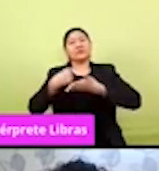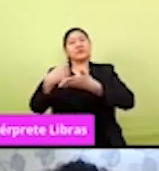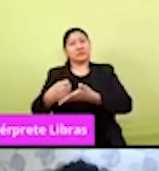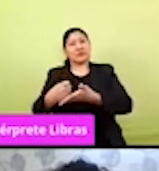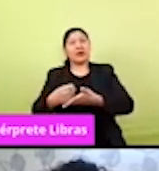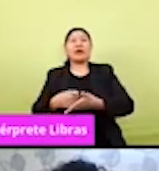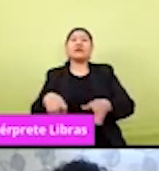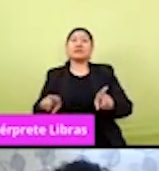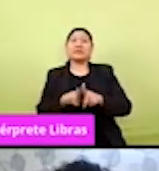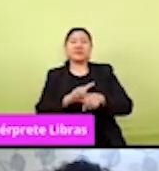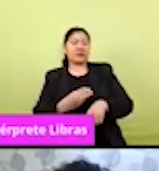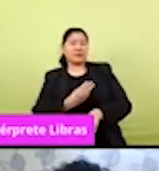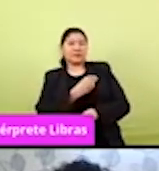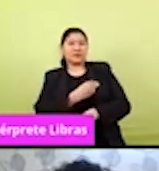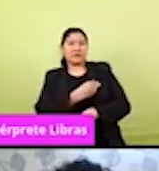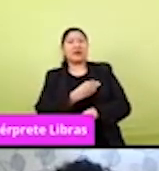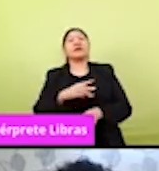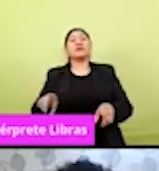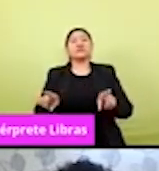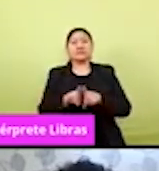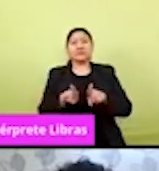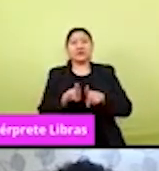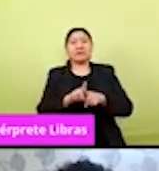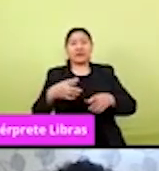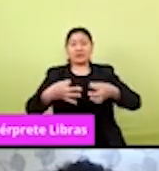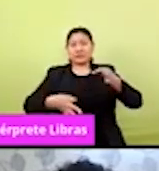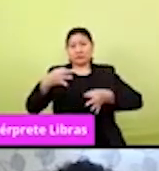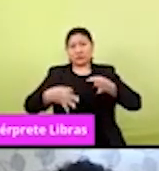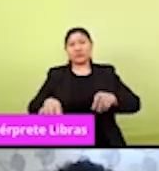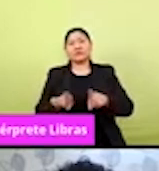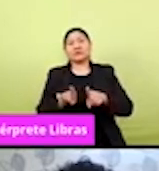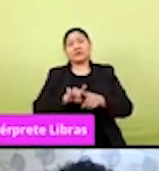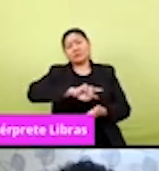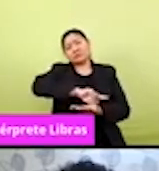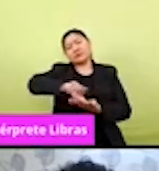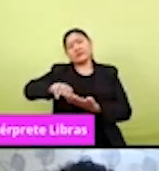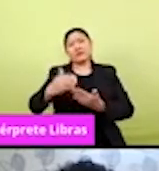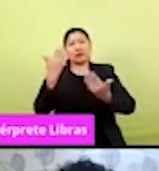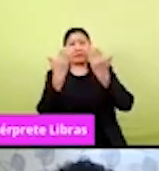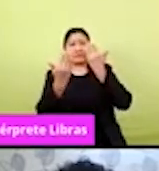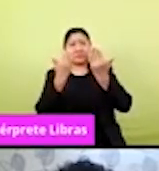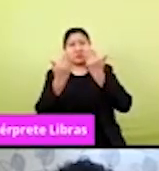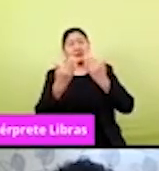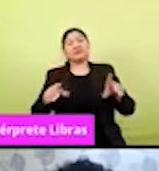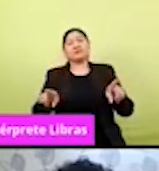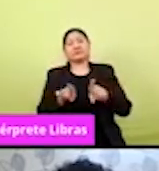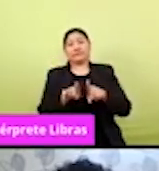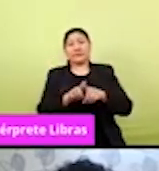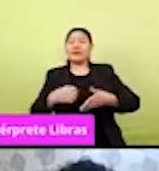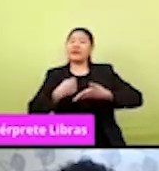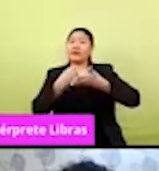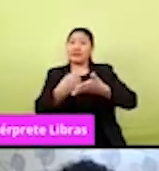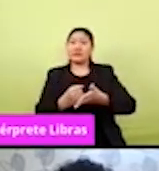Ministério Público, Defensoria Pública, promoção da autonomia econômica, serviço psicossocial continuado, que